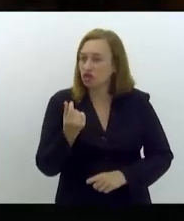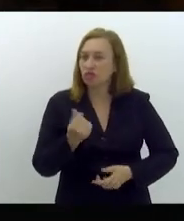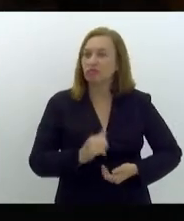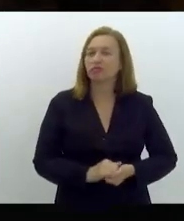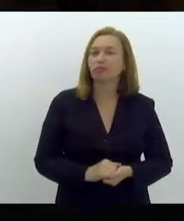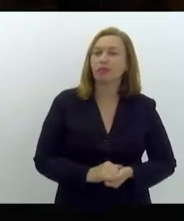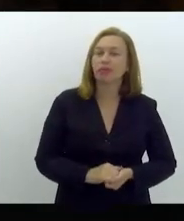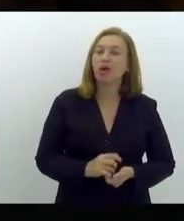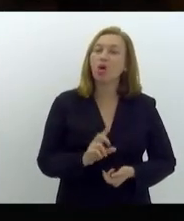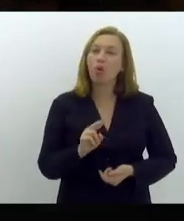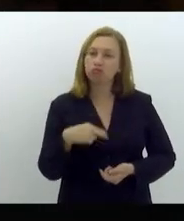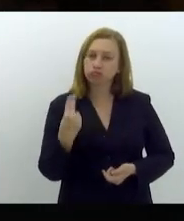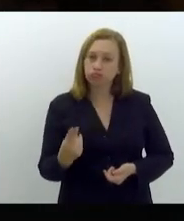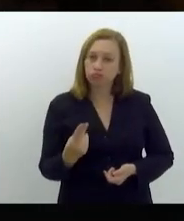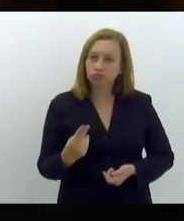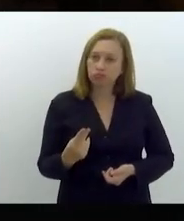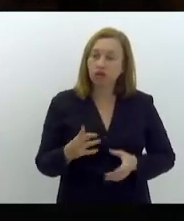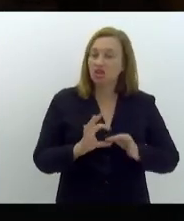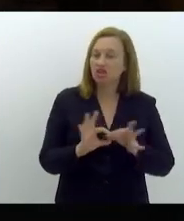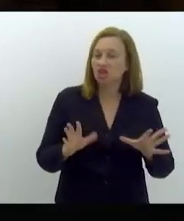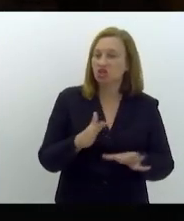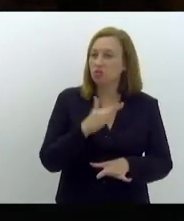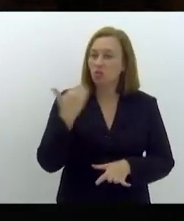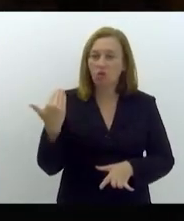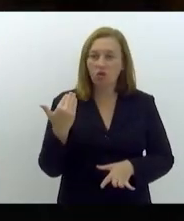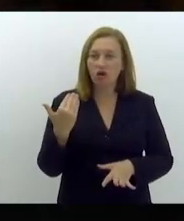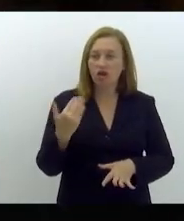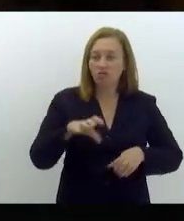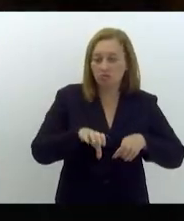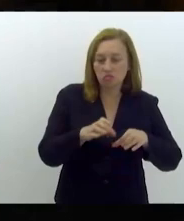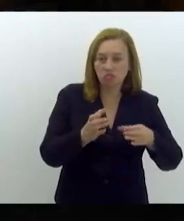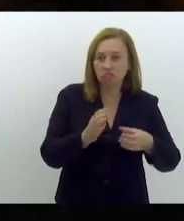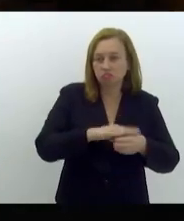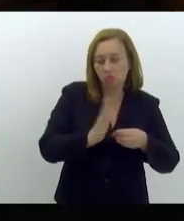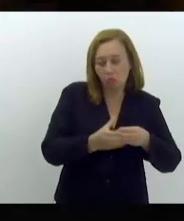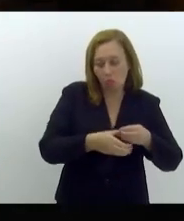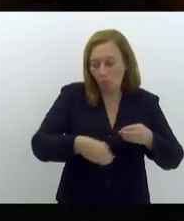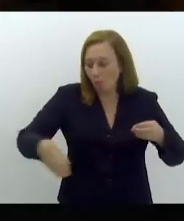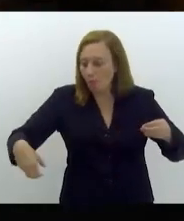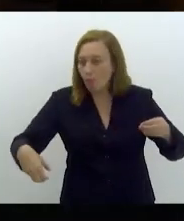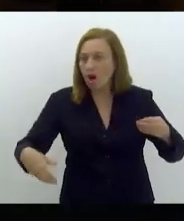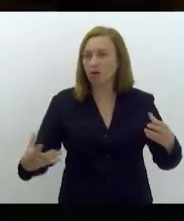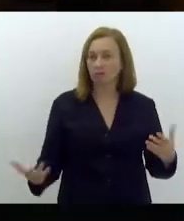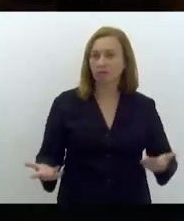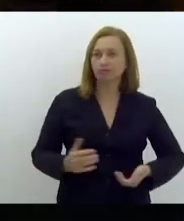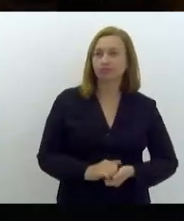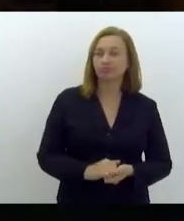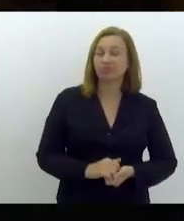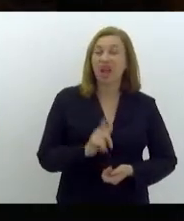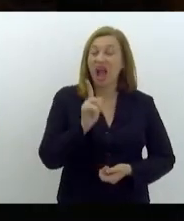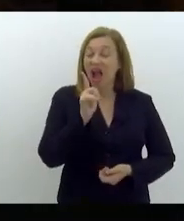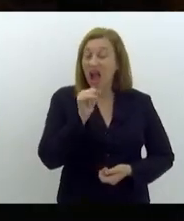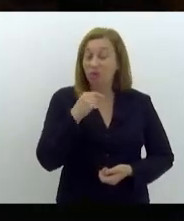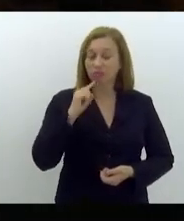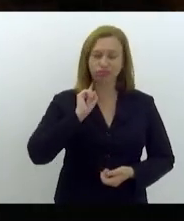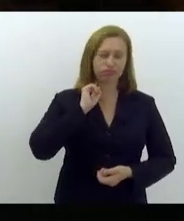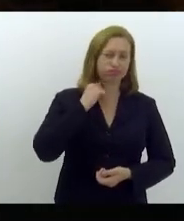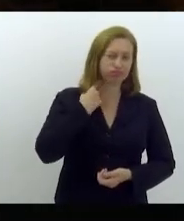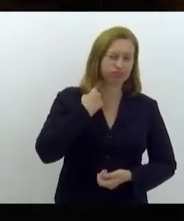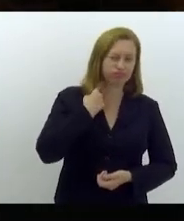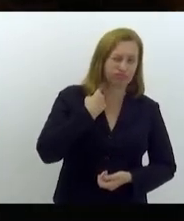ou deixa morrer sem saneamento básico com água contaminada